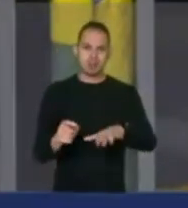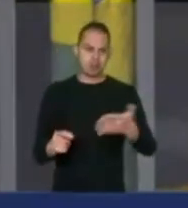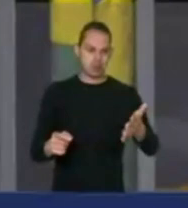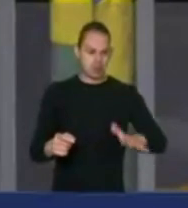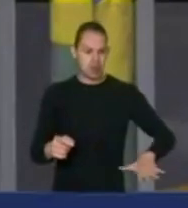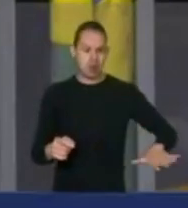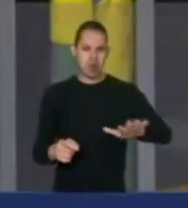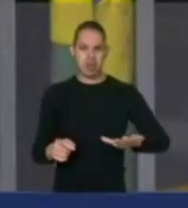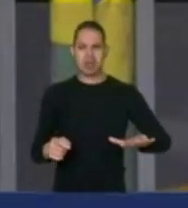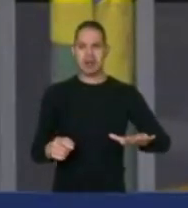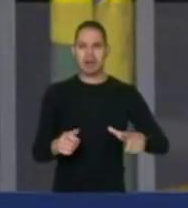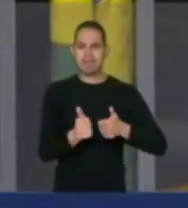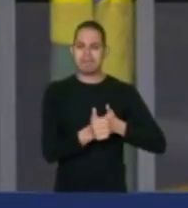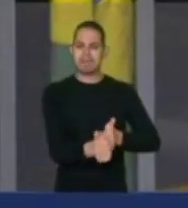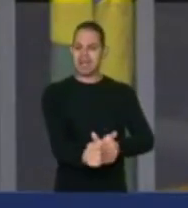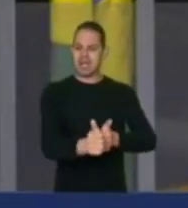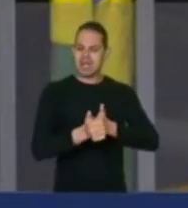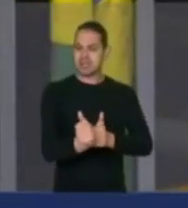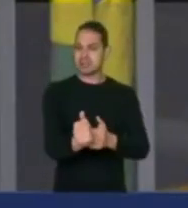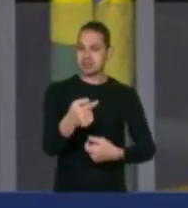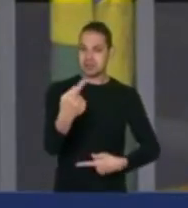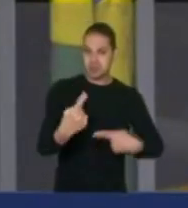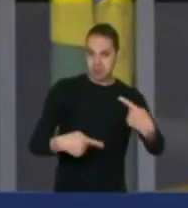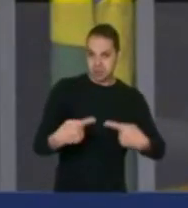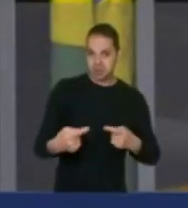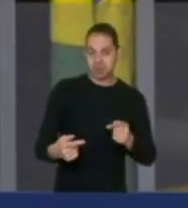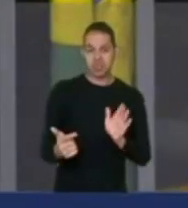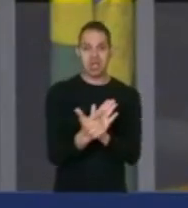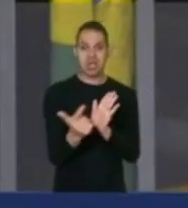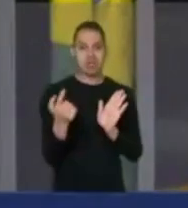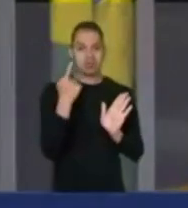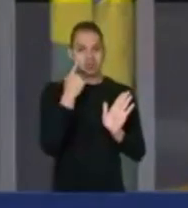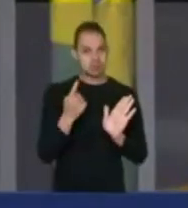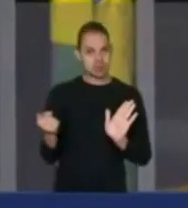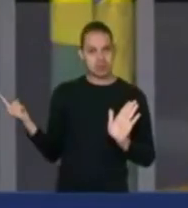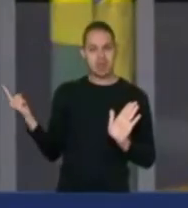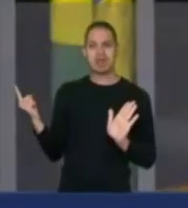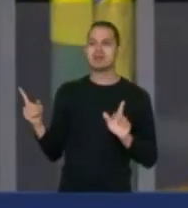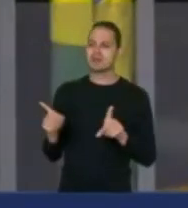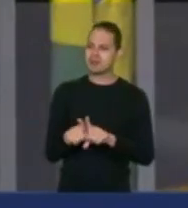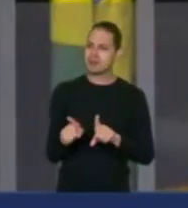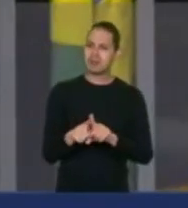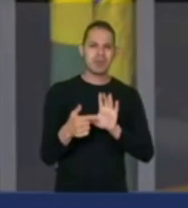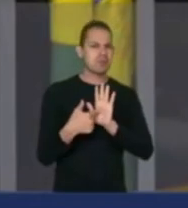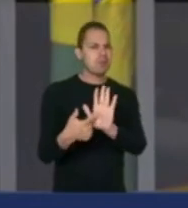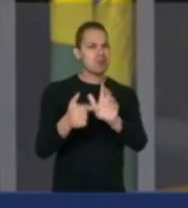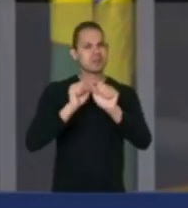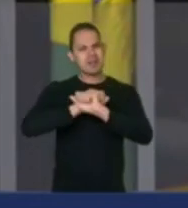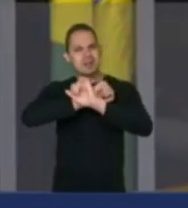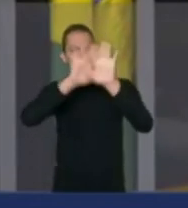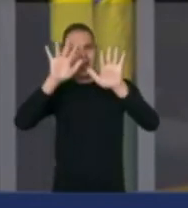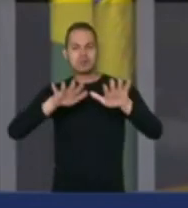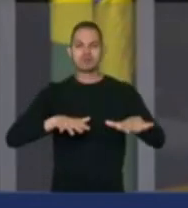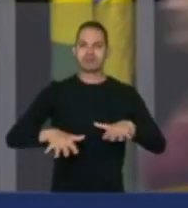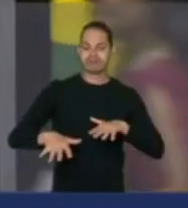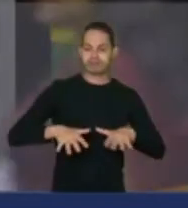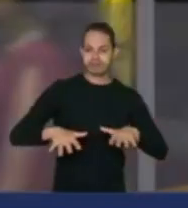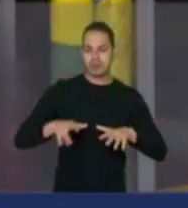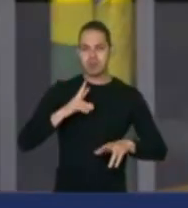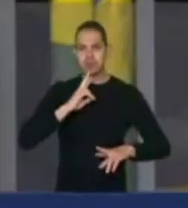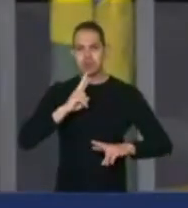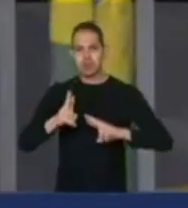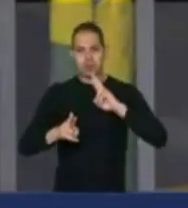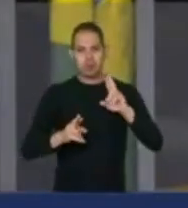que fala esta perseguição política, e esta matéria do New York Times também deixa claro nas manifestações